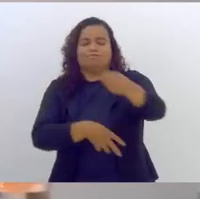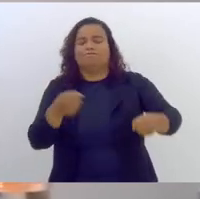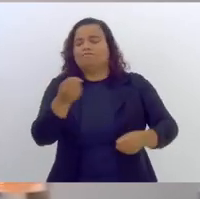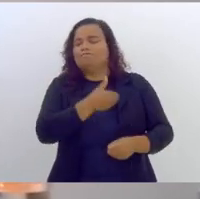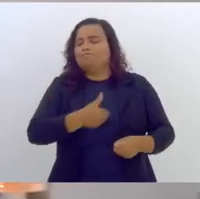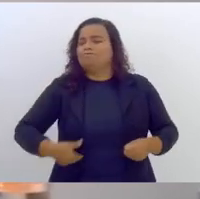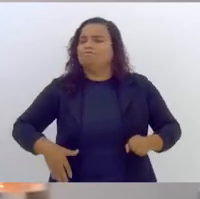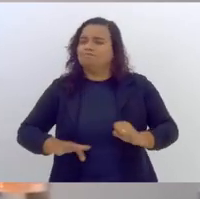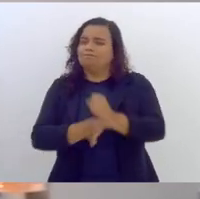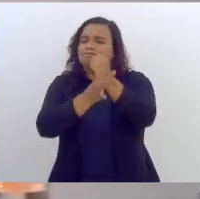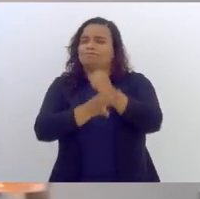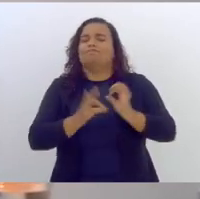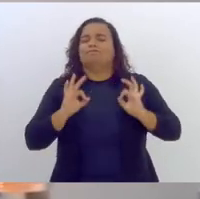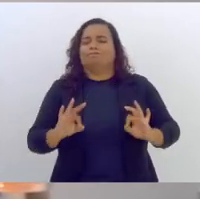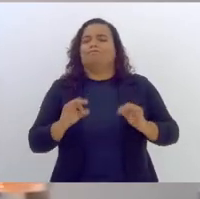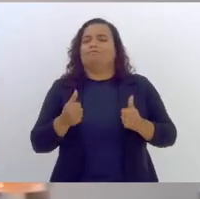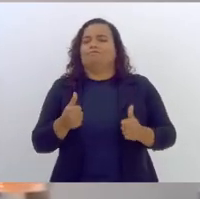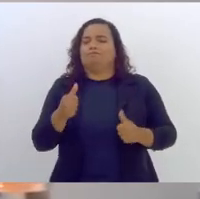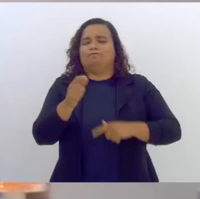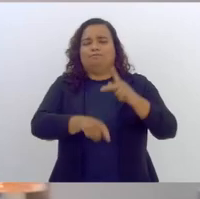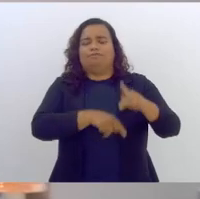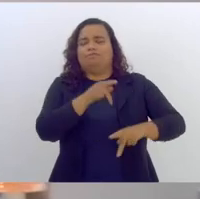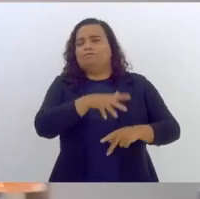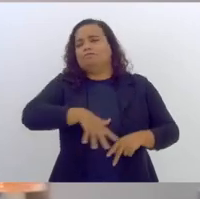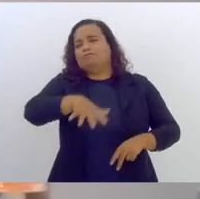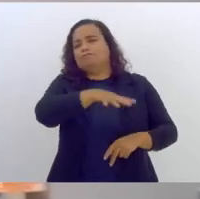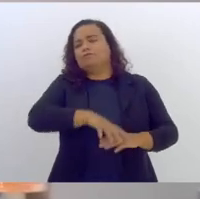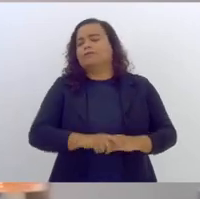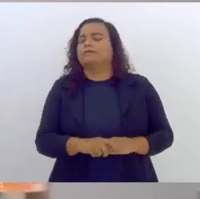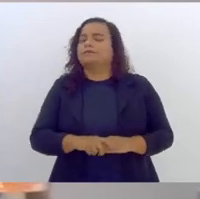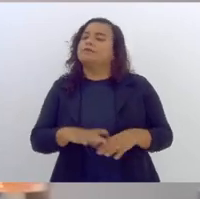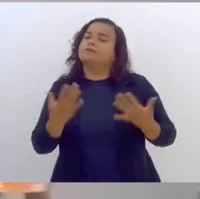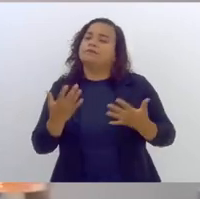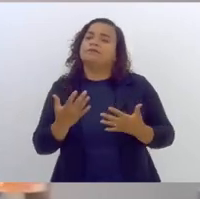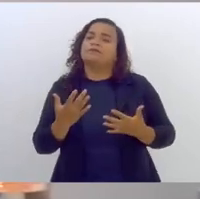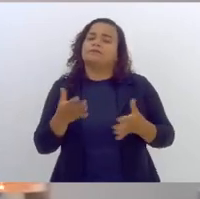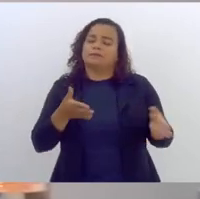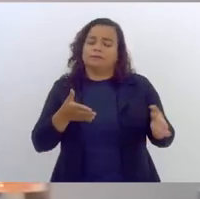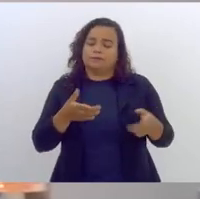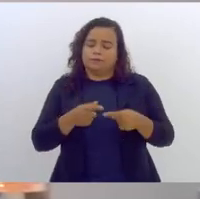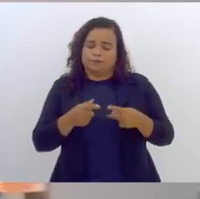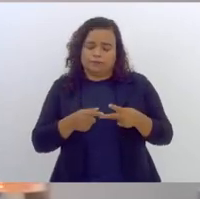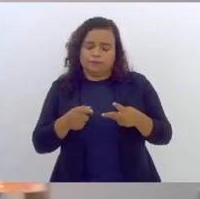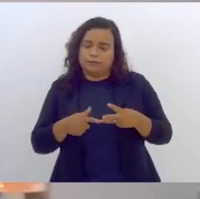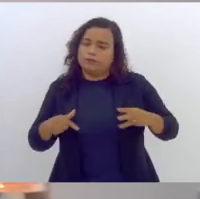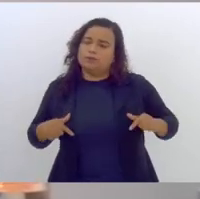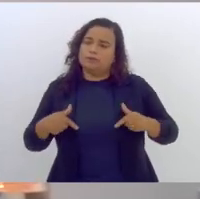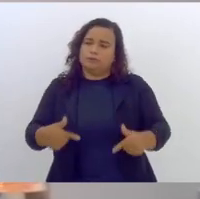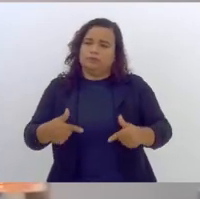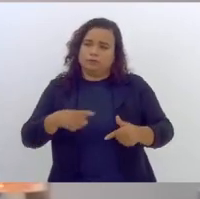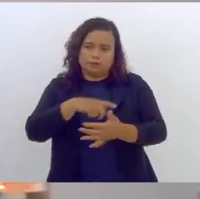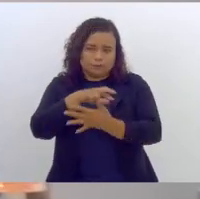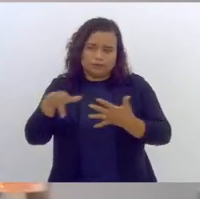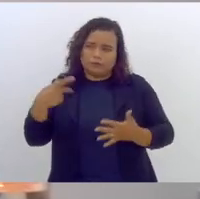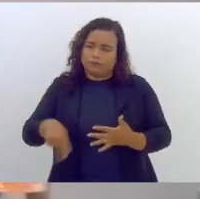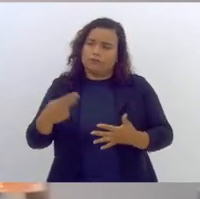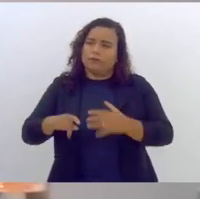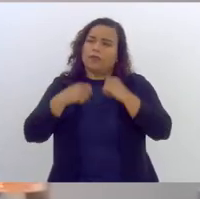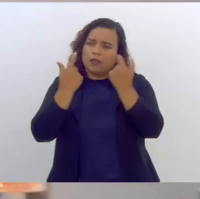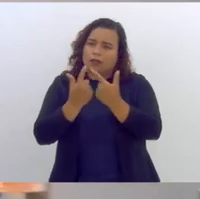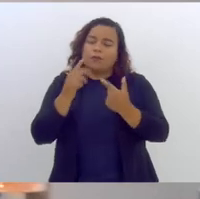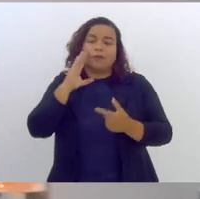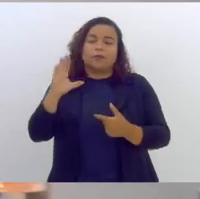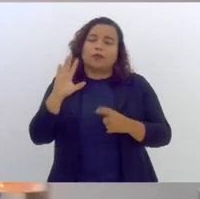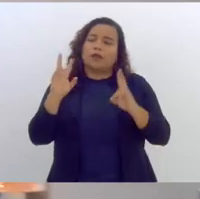Então nesse Esteio né ao longo dessa legislatura tivemos iniciativas dessa casa É principalmente a questão